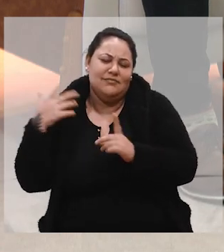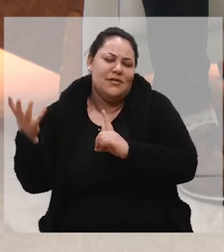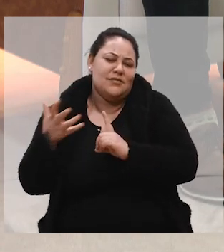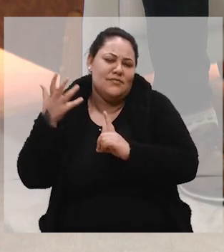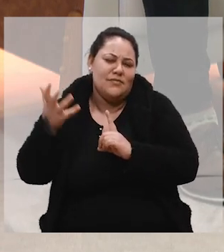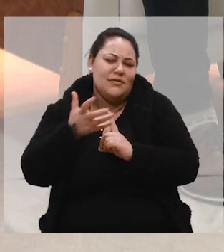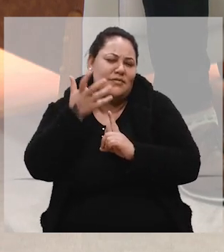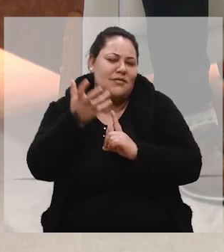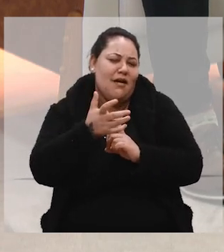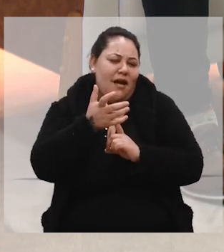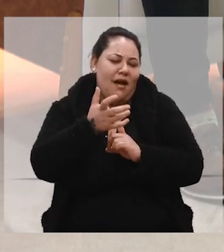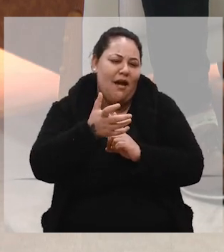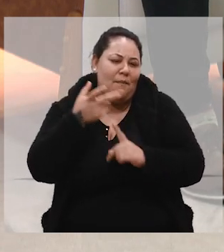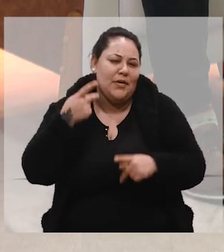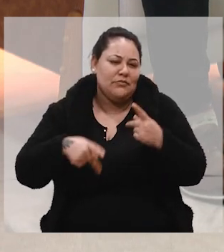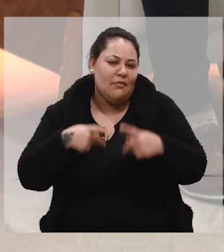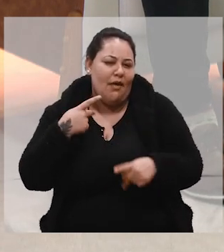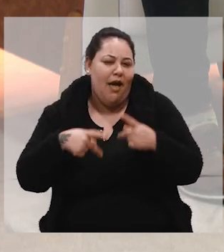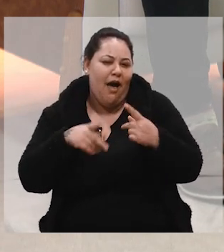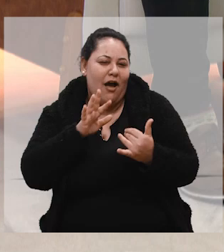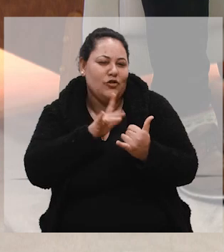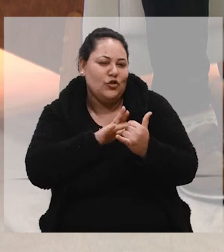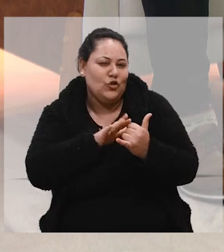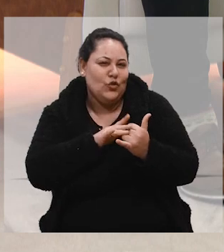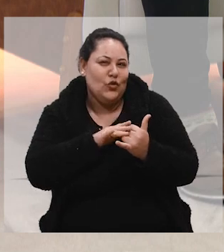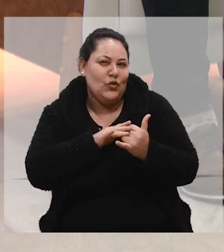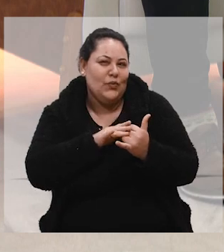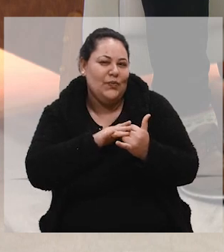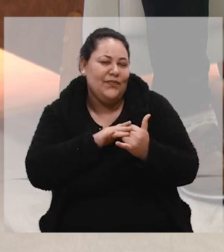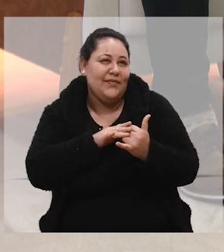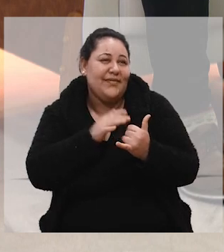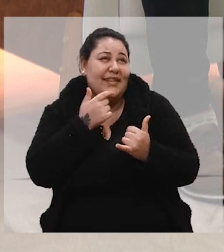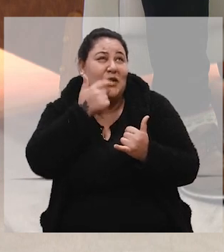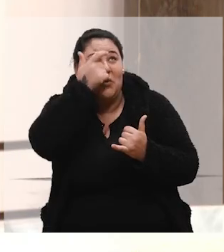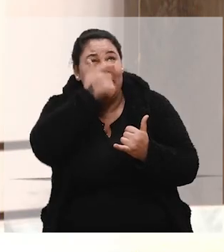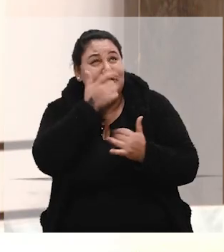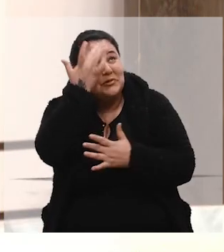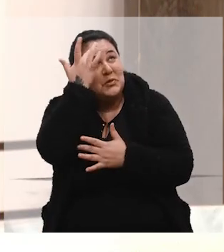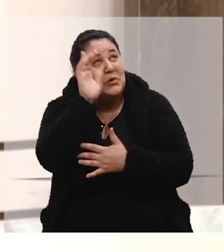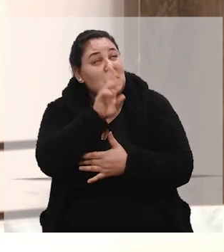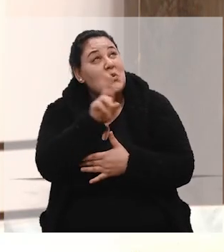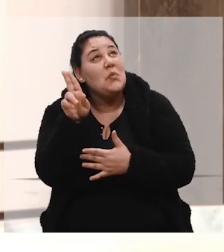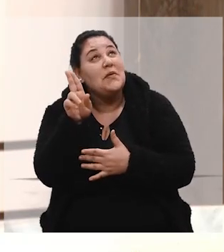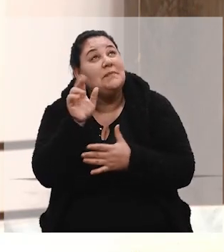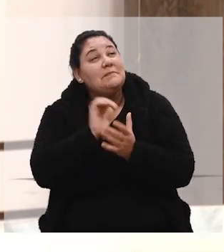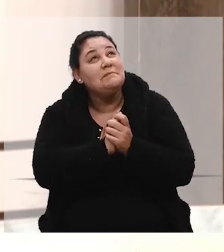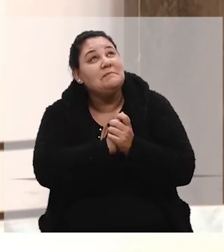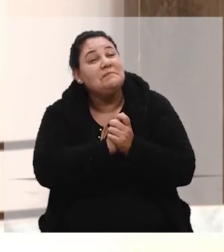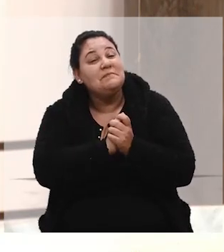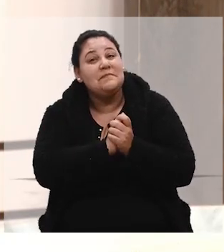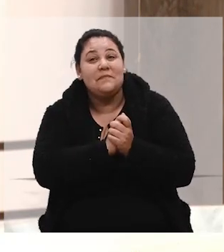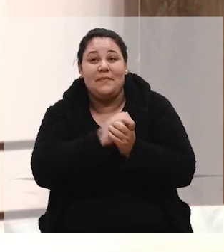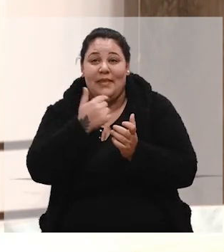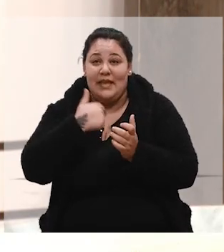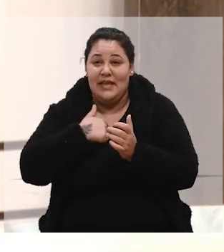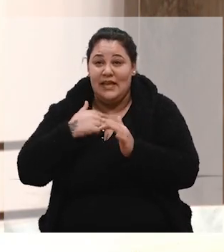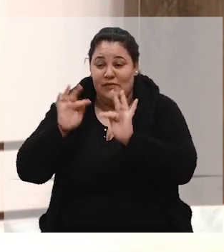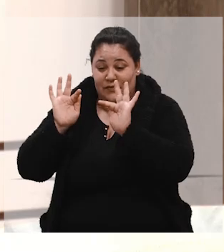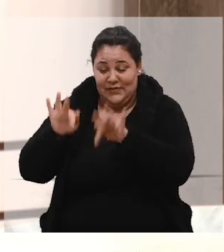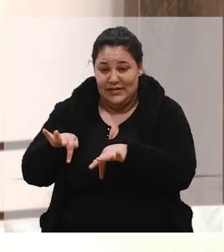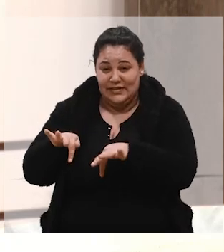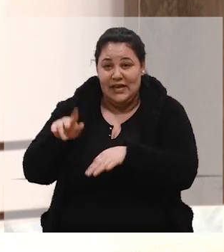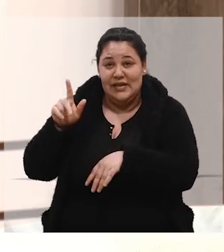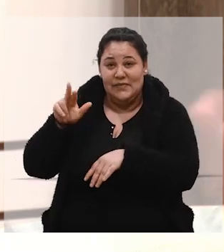nos personagens de uns youtubers, que eu acho que eu não sei o nome. E bem, quando